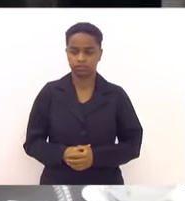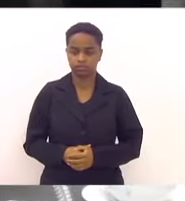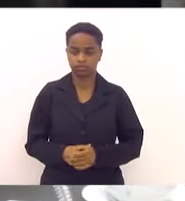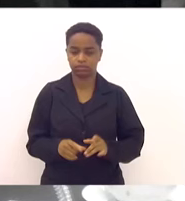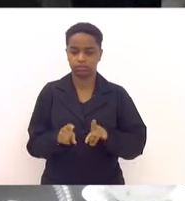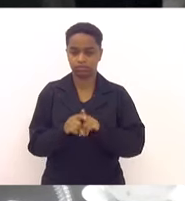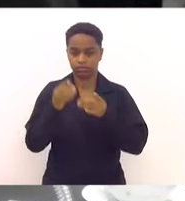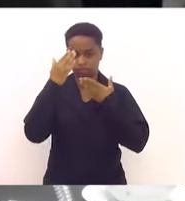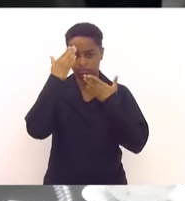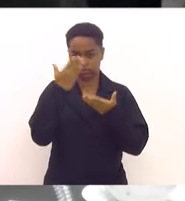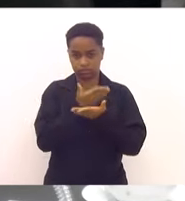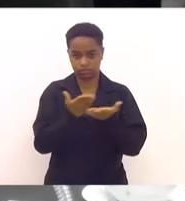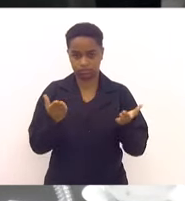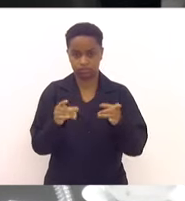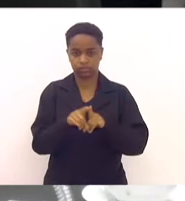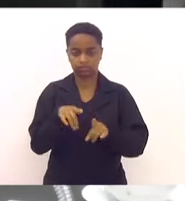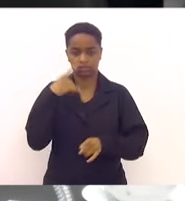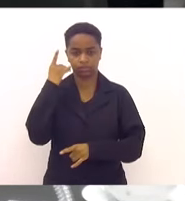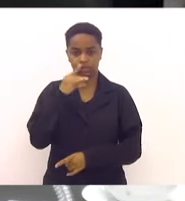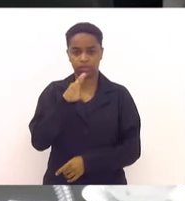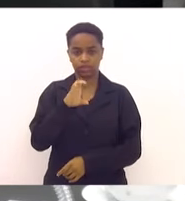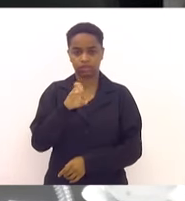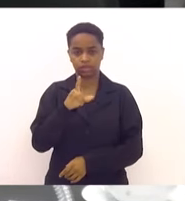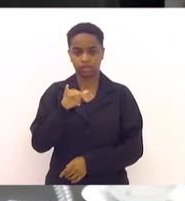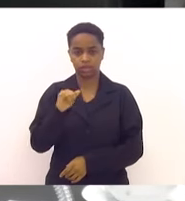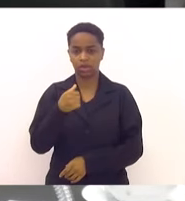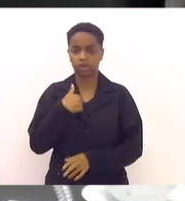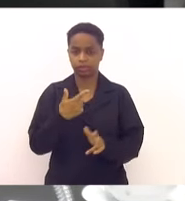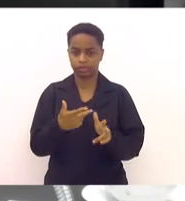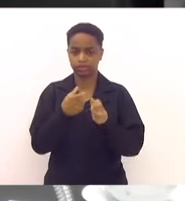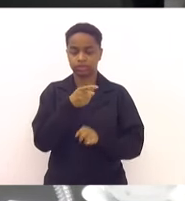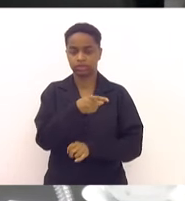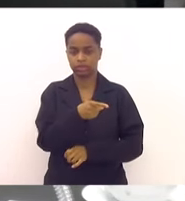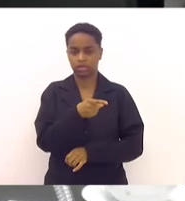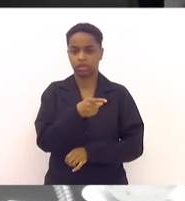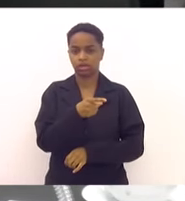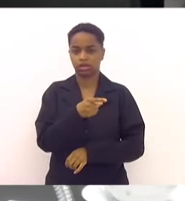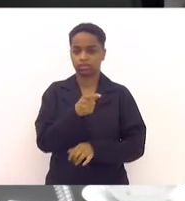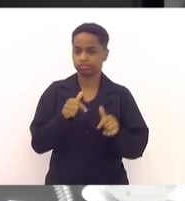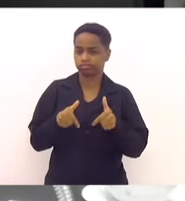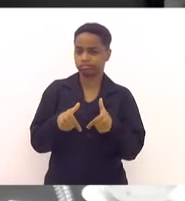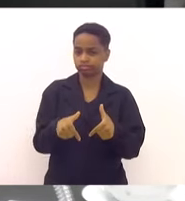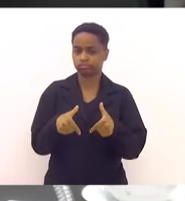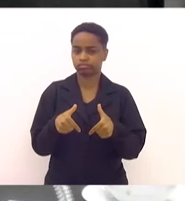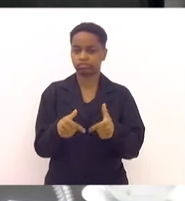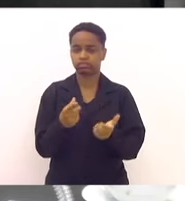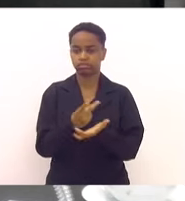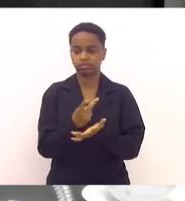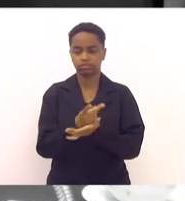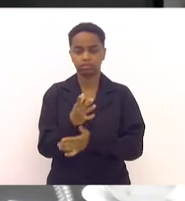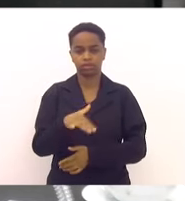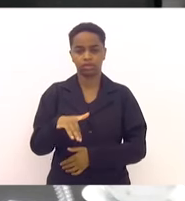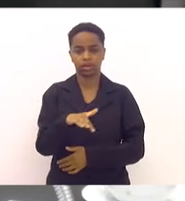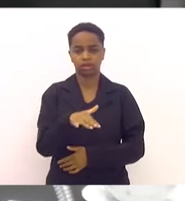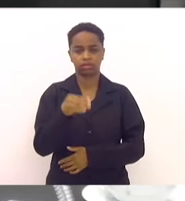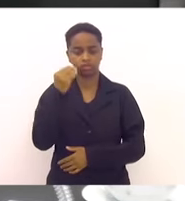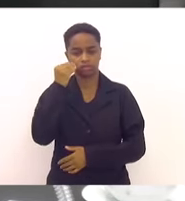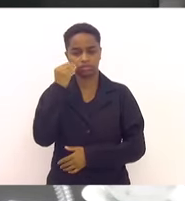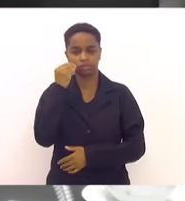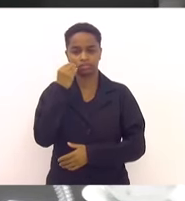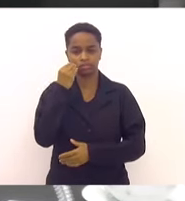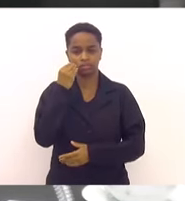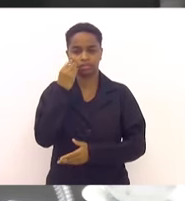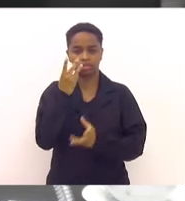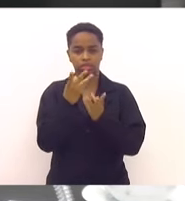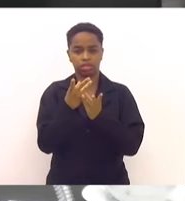agradecer a todos aí, inclusive a deputada Célia, a quem reconheço que é uma das deputadas da casa, se não a mais atuante em prol do combate à pedofilia.